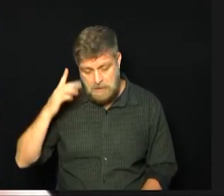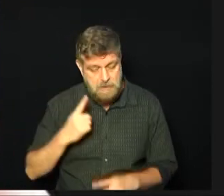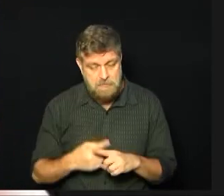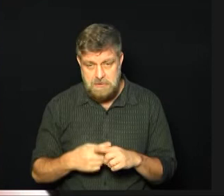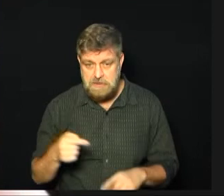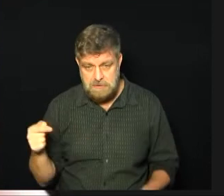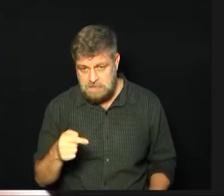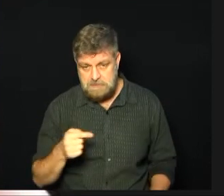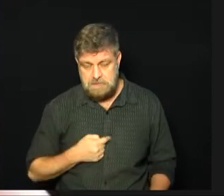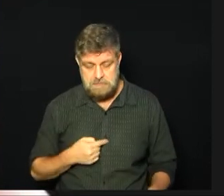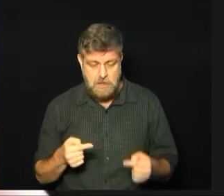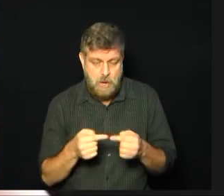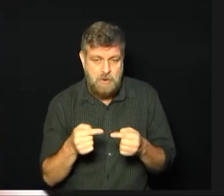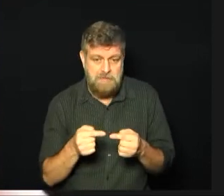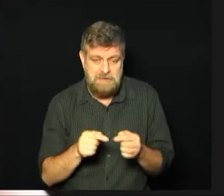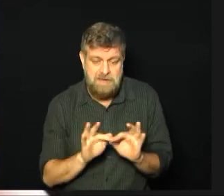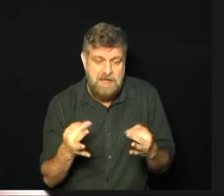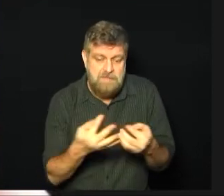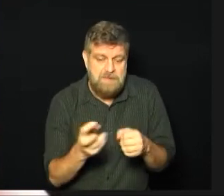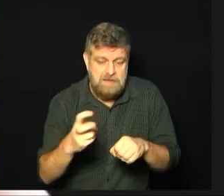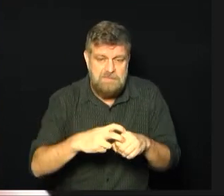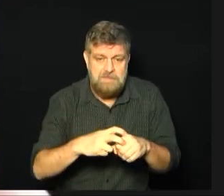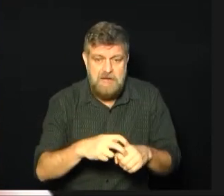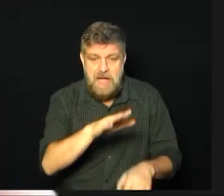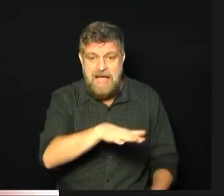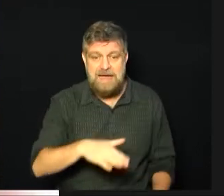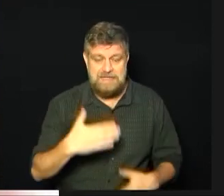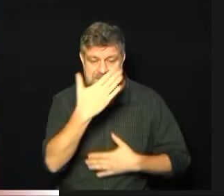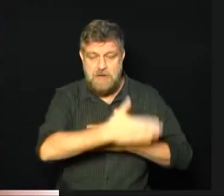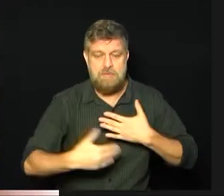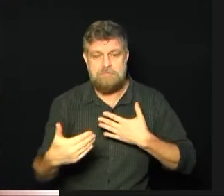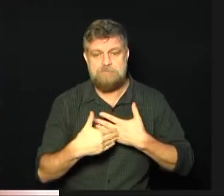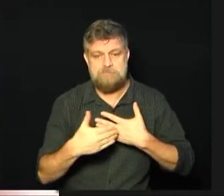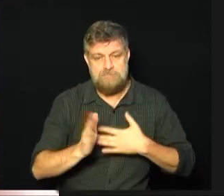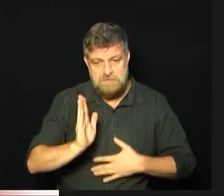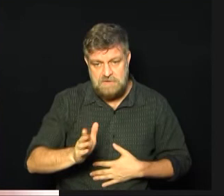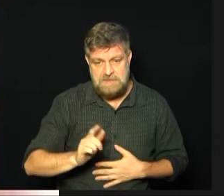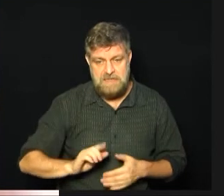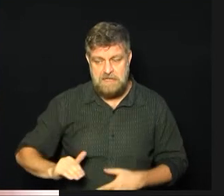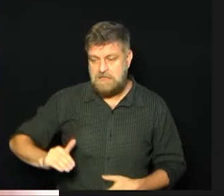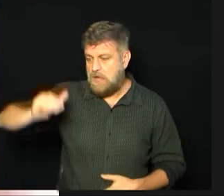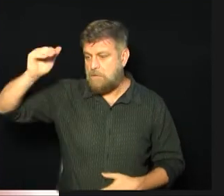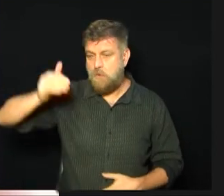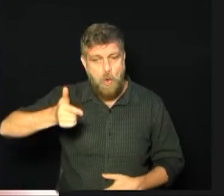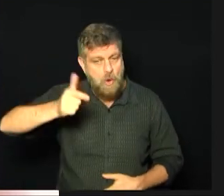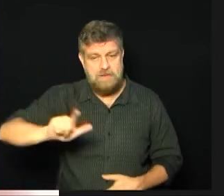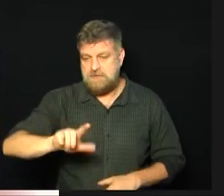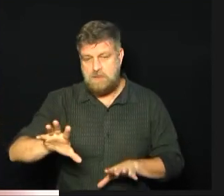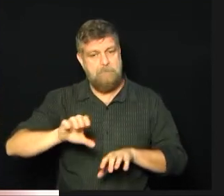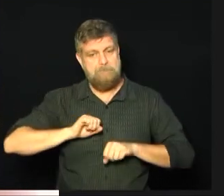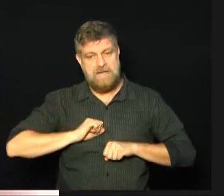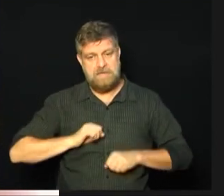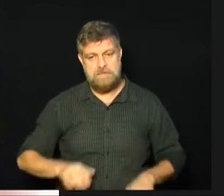sendo associados a esses enterovírus, mas aí a criança já produz anticorpo. E aí ela acaba não pegando a doença novamente. E